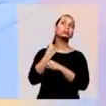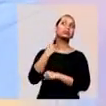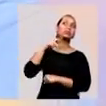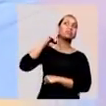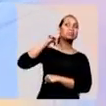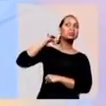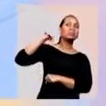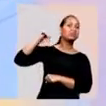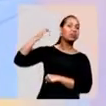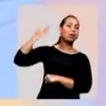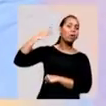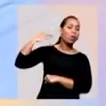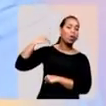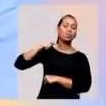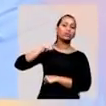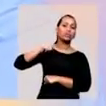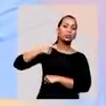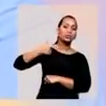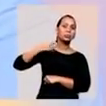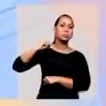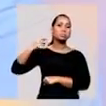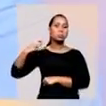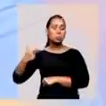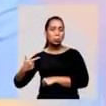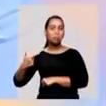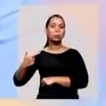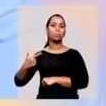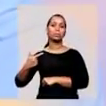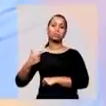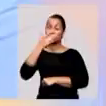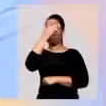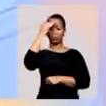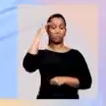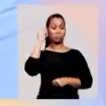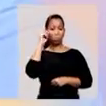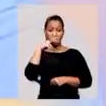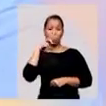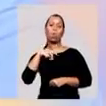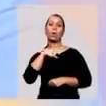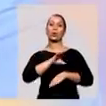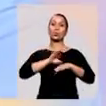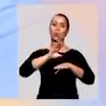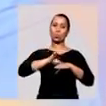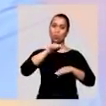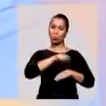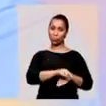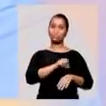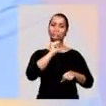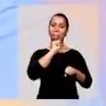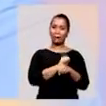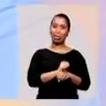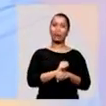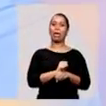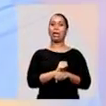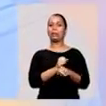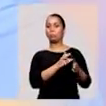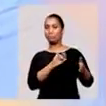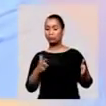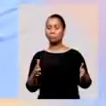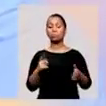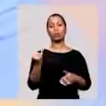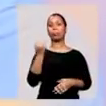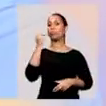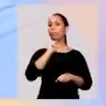em 1999, foi lá em 2002 e o recrutador, o selecionador, ele olha muito isso, o quanto ele está parado no tempo.